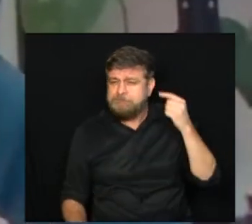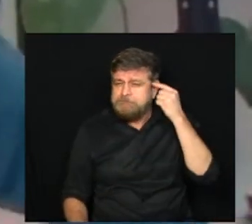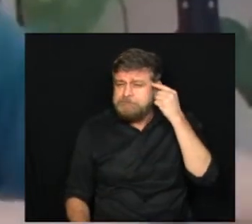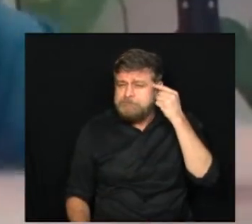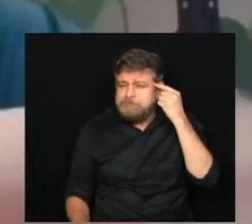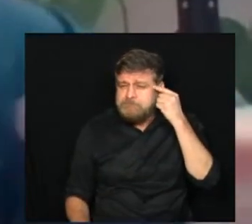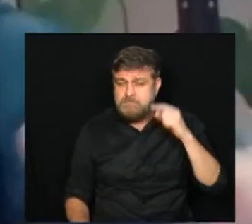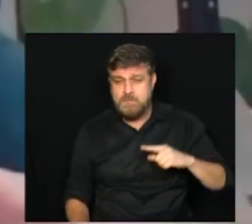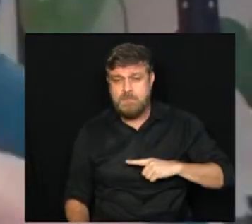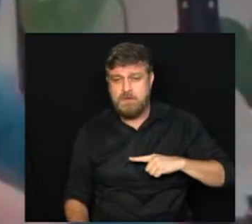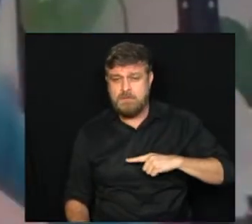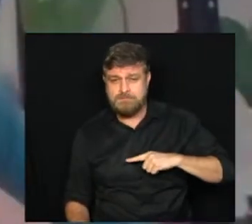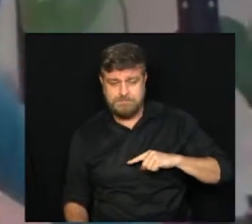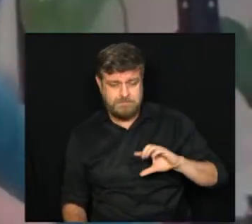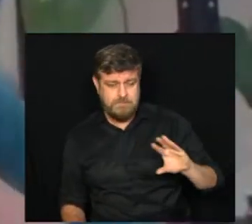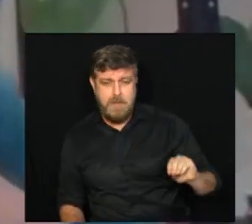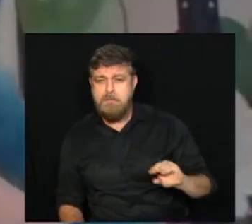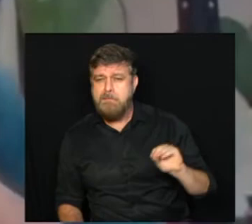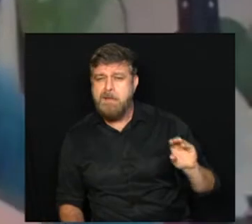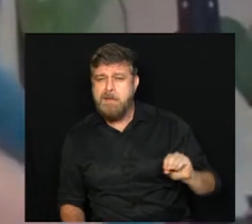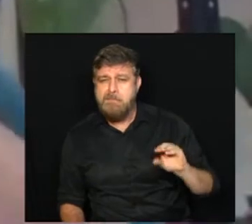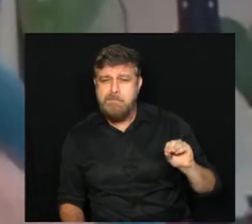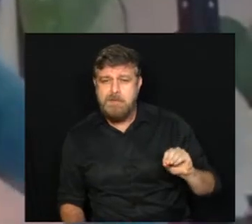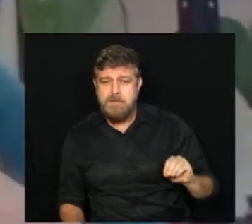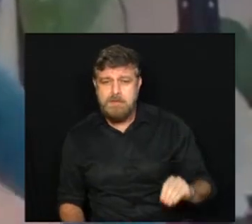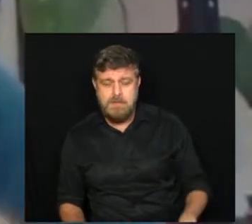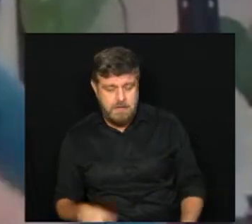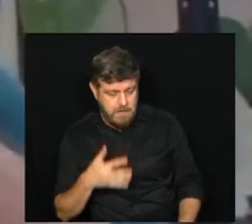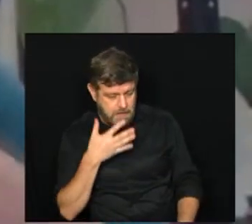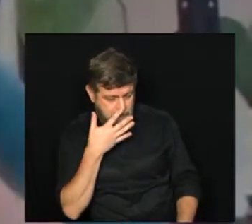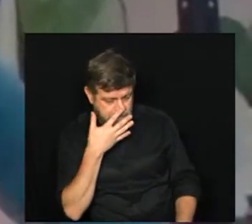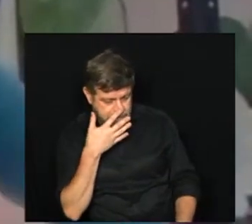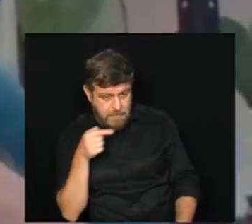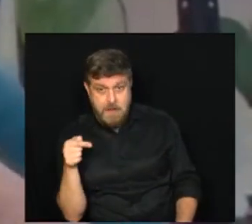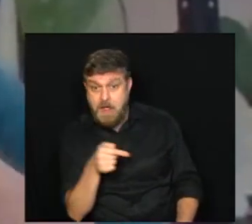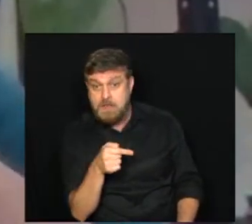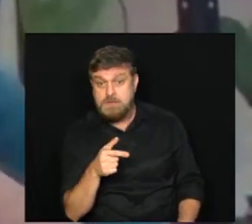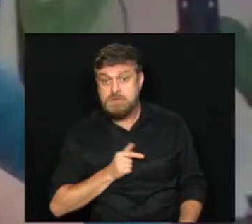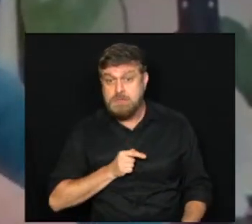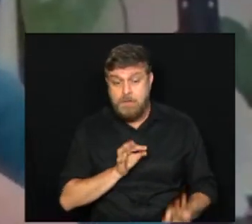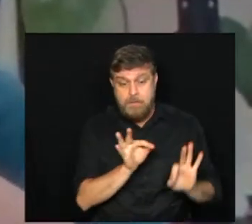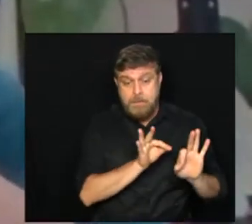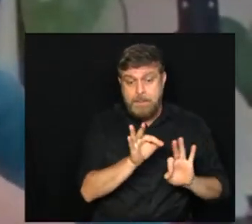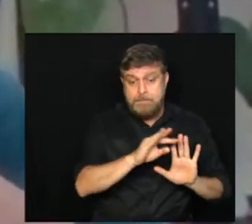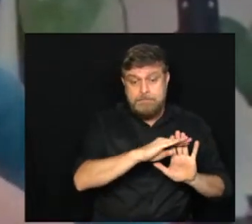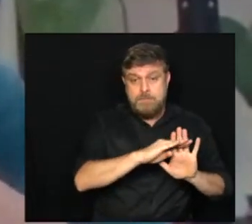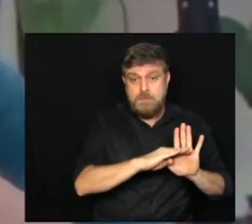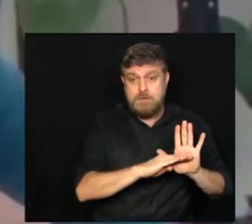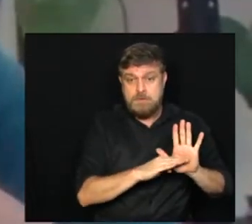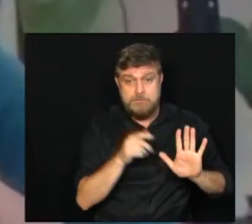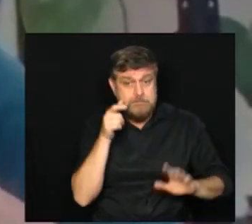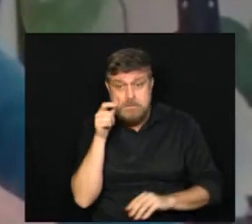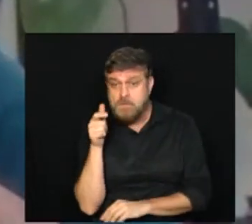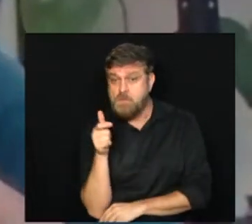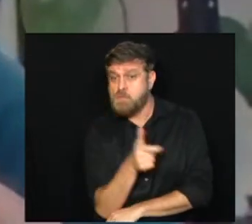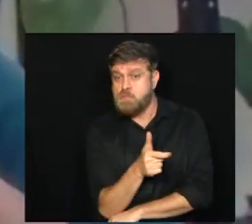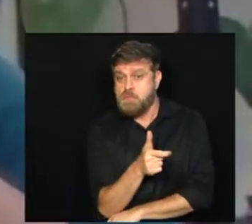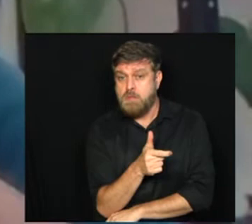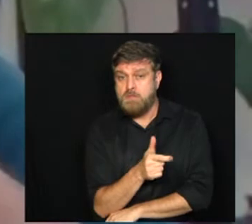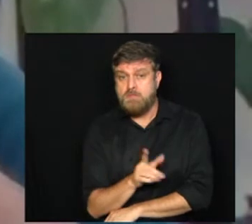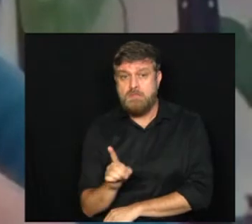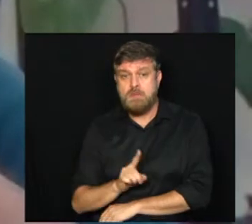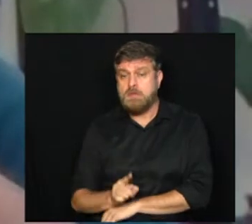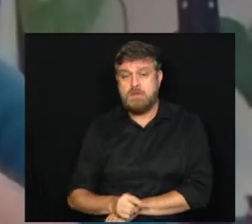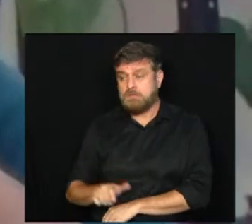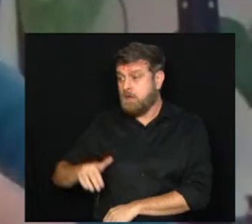delas, dessas crianças, projetos muito interessantes que não eram